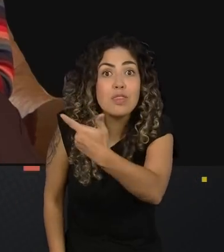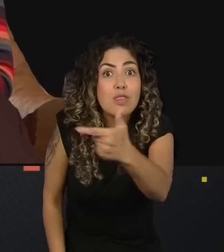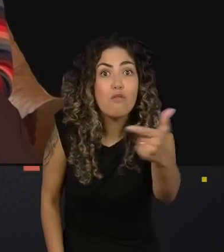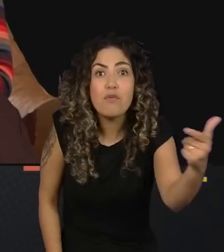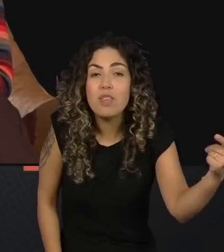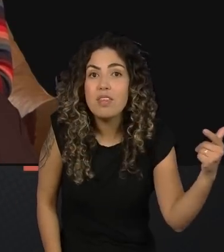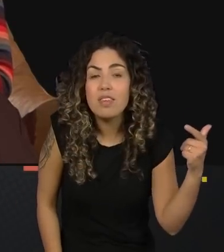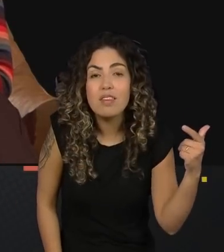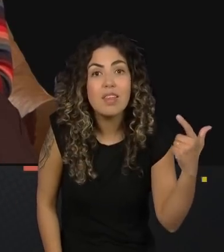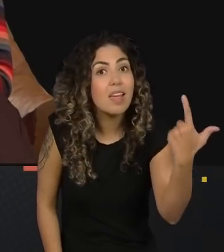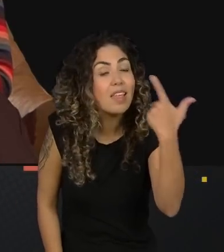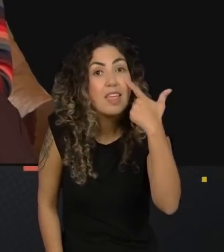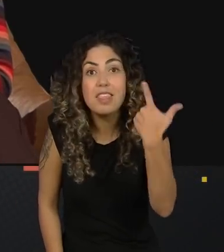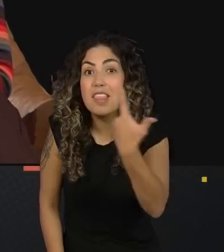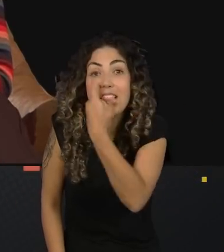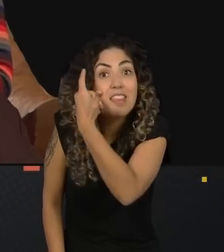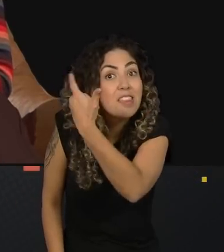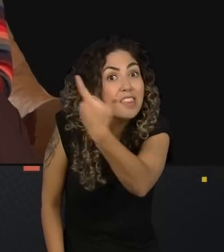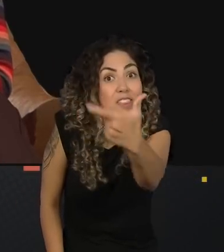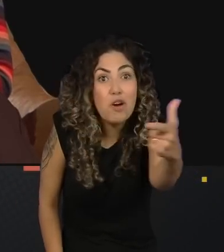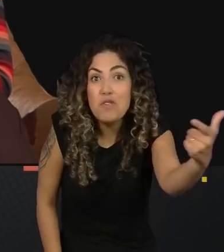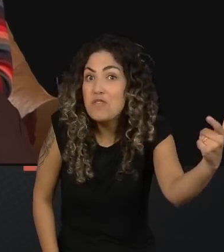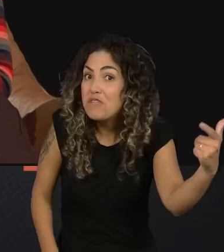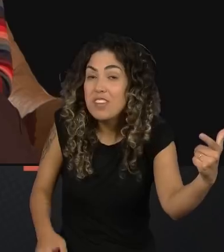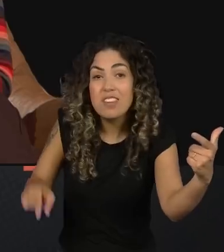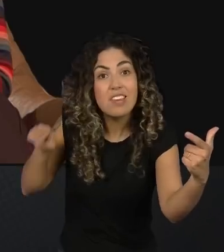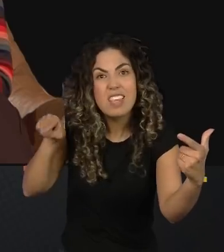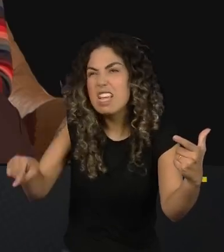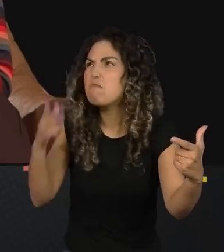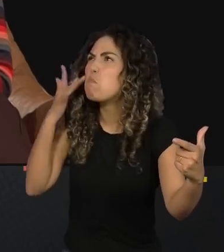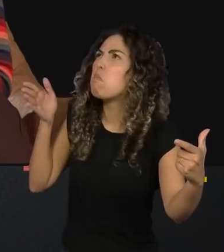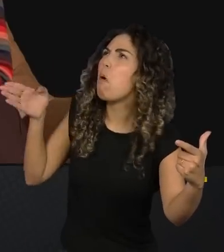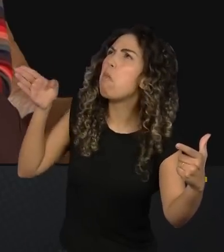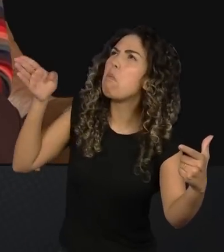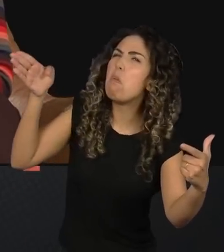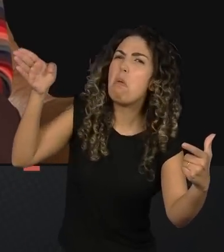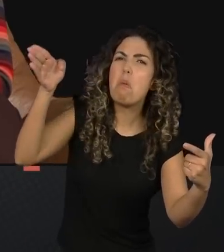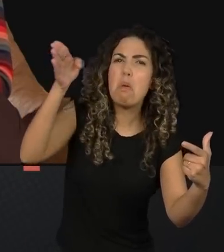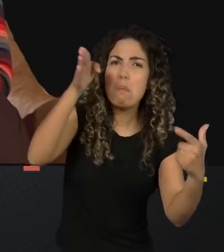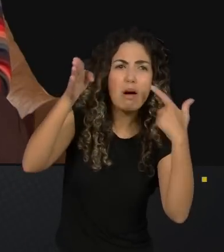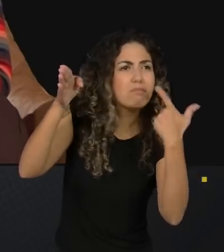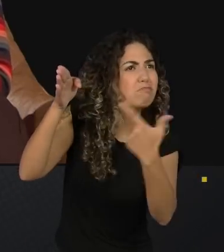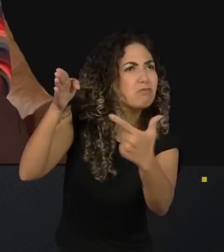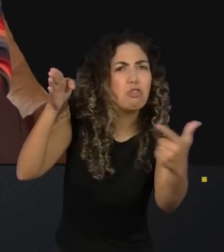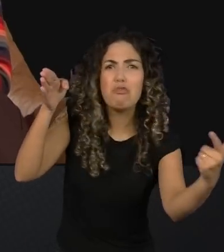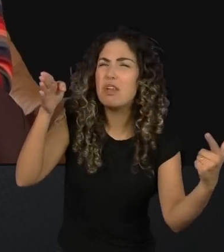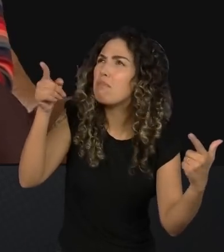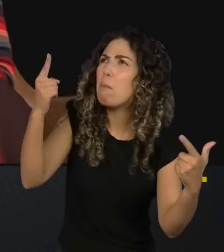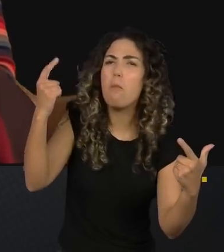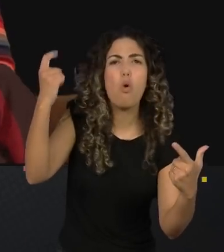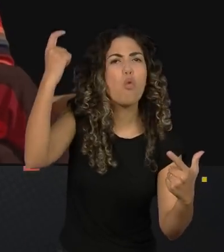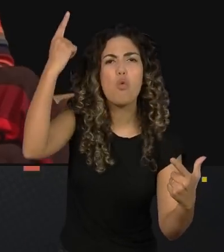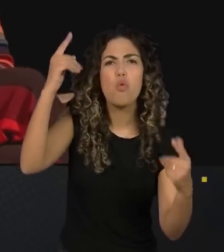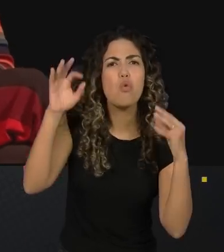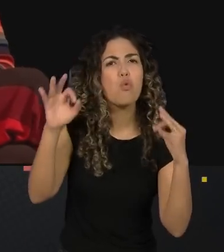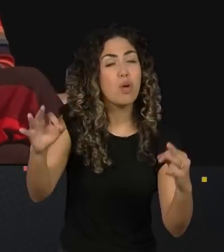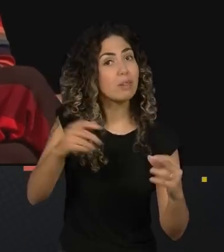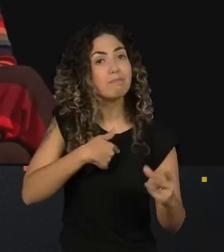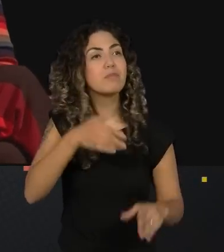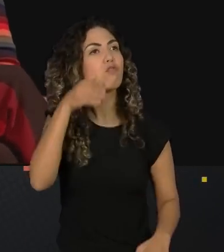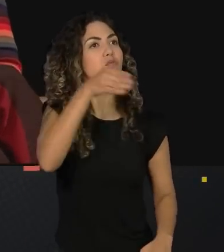tem rodado mais teatros por esse país. Todo teatro que eu chego, os refletores me perguntam por